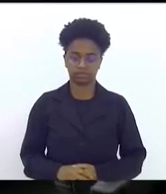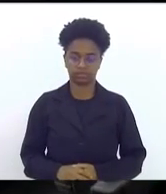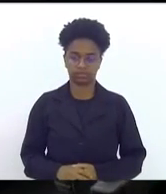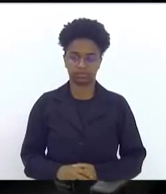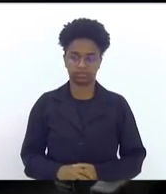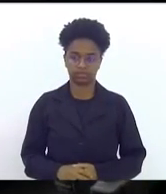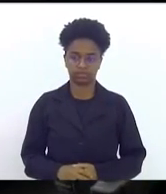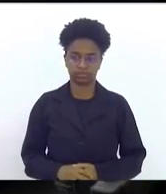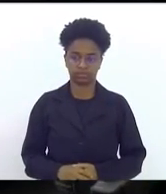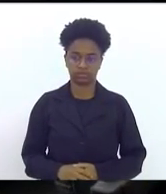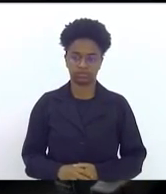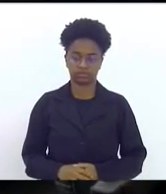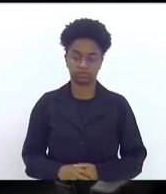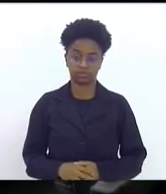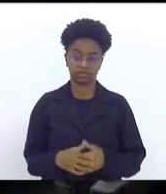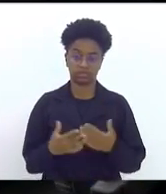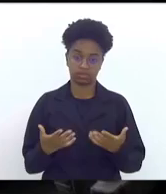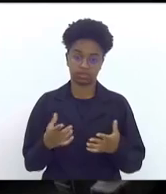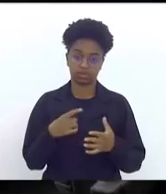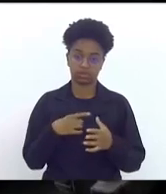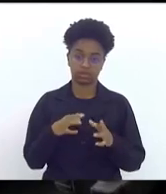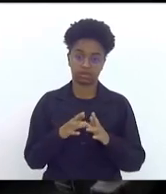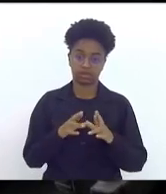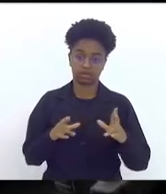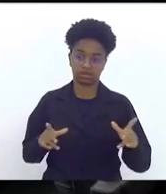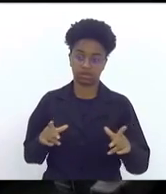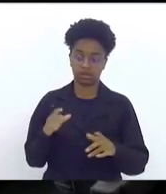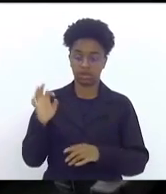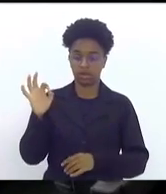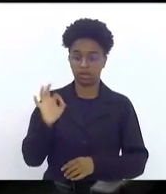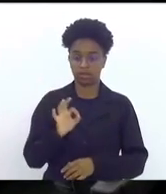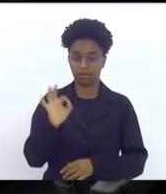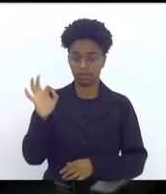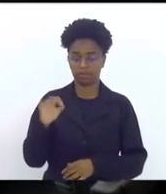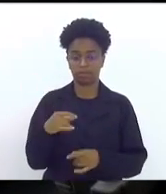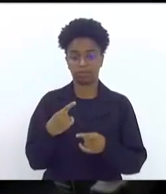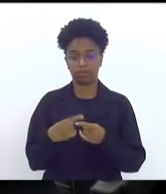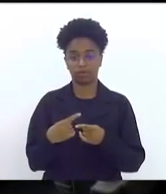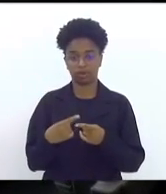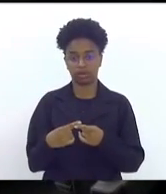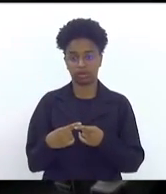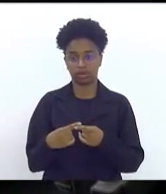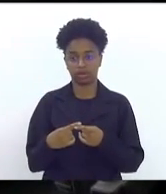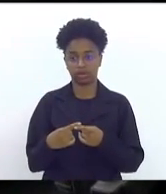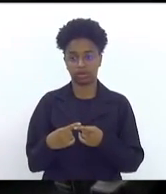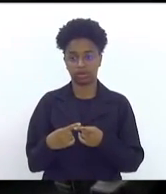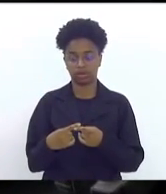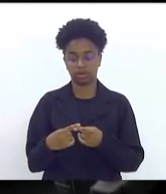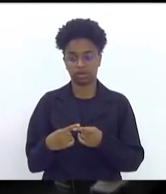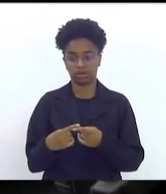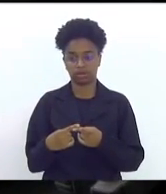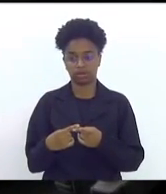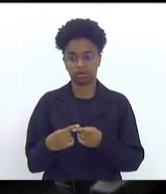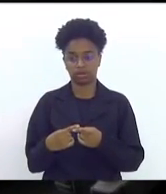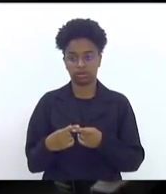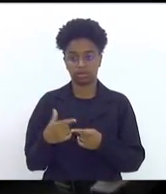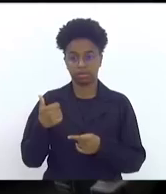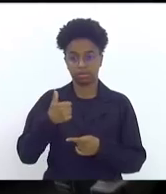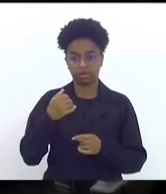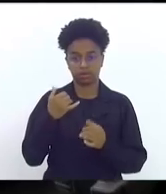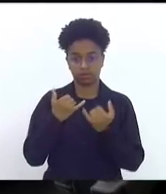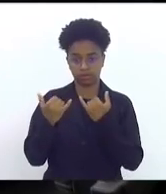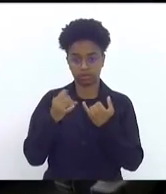A divergência aqui das porcentagens porque é explicado porque o Innocence Project, os primeiros dados são só